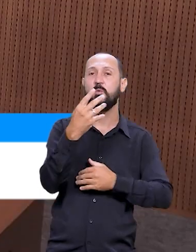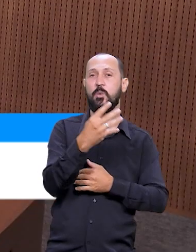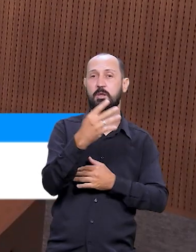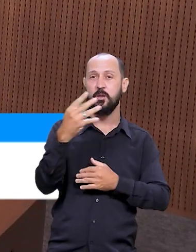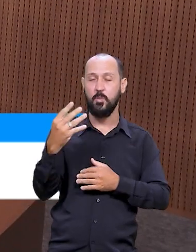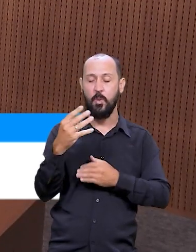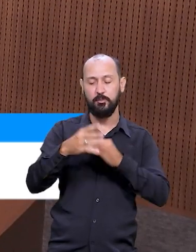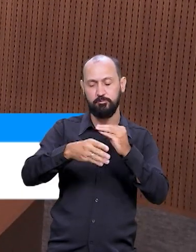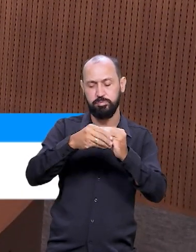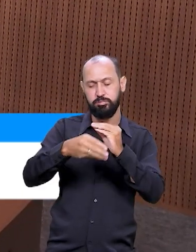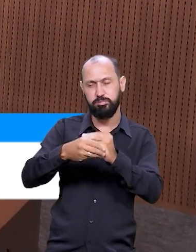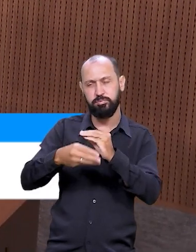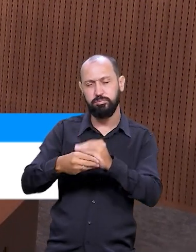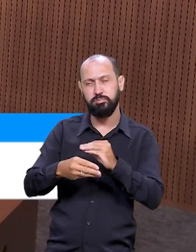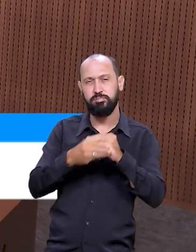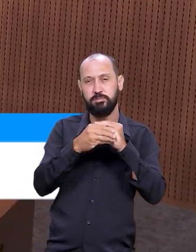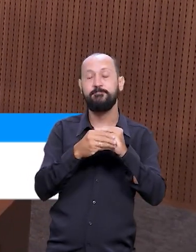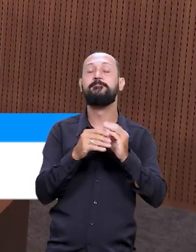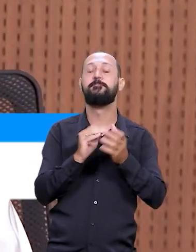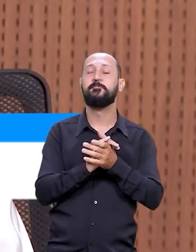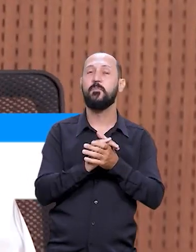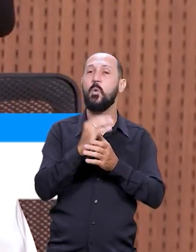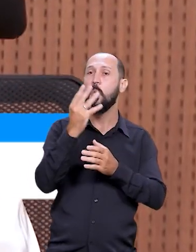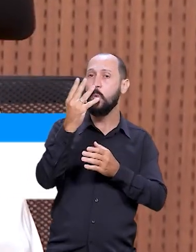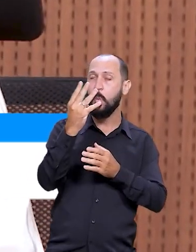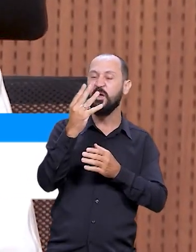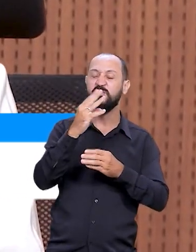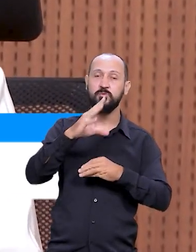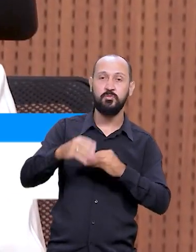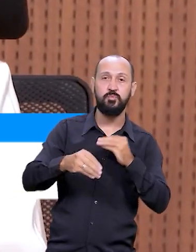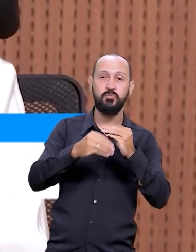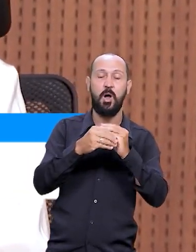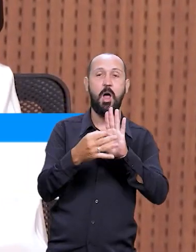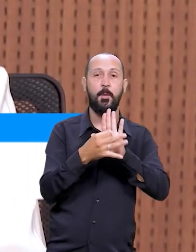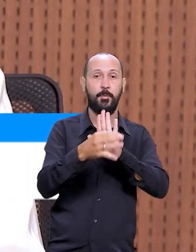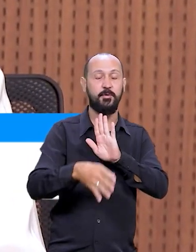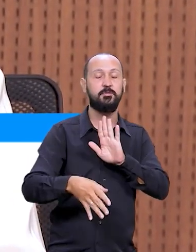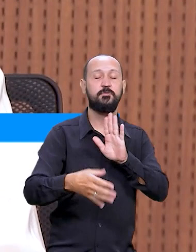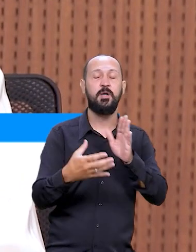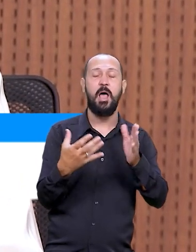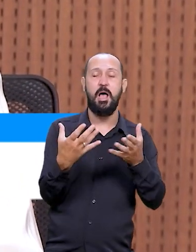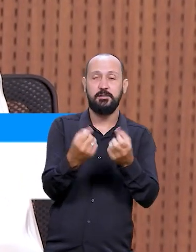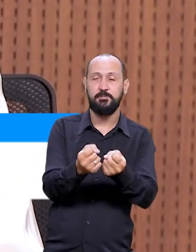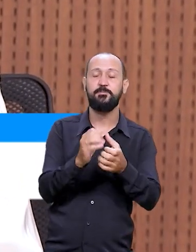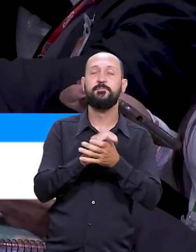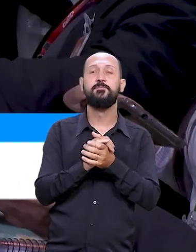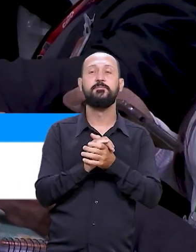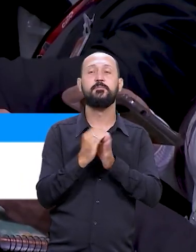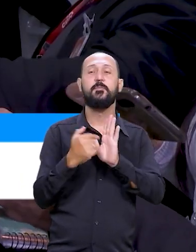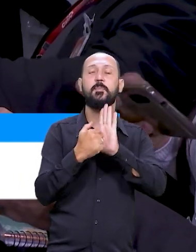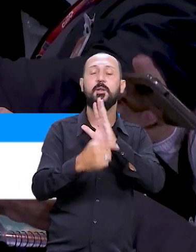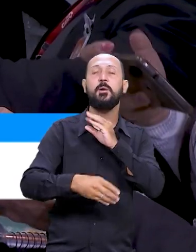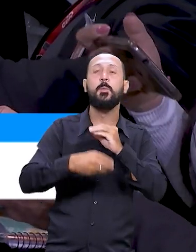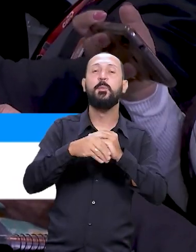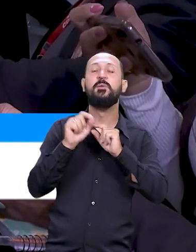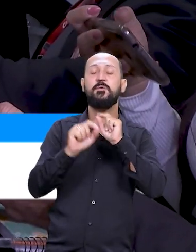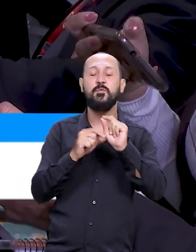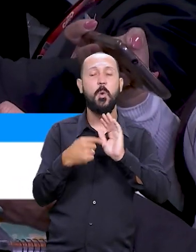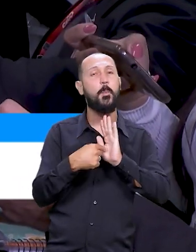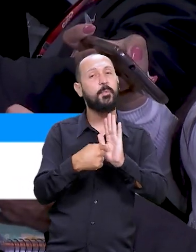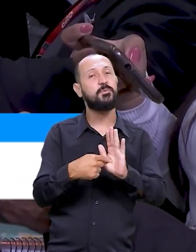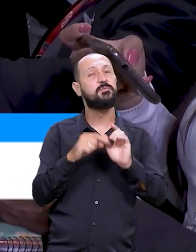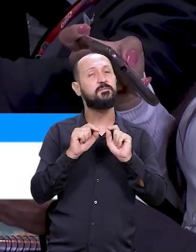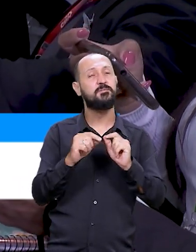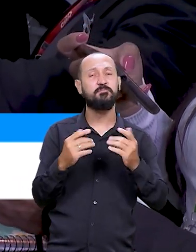Pantanal, recebeu 44 emendas. Dessas, 4 foram incorporadas à proposta. Destaque das